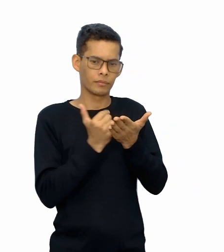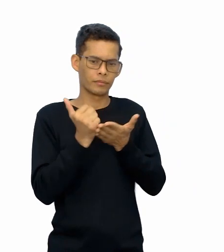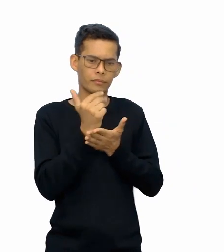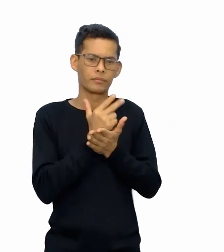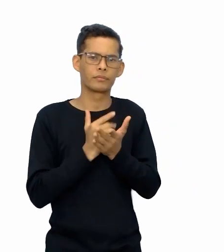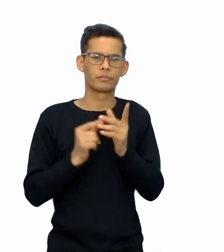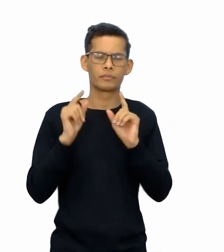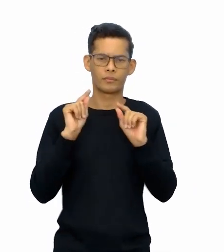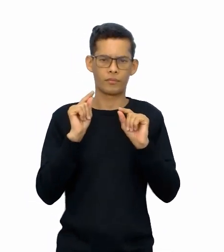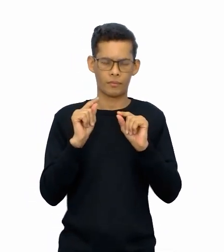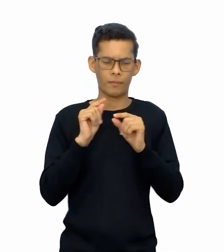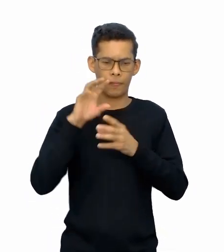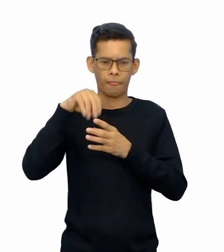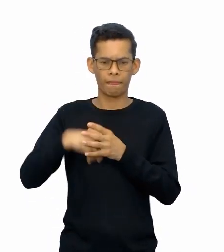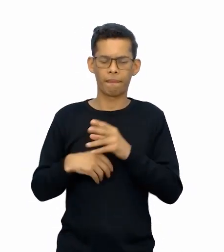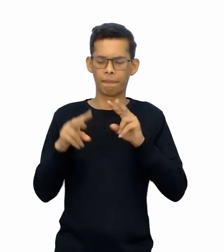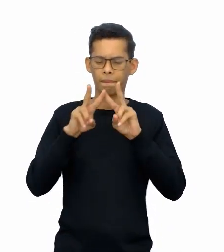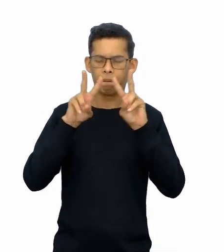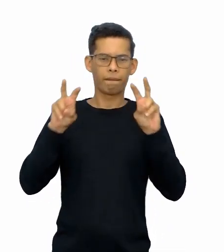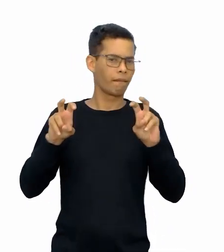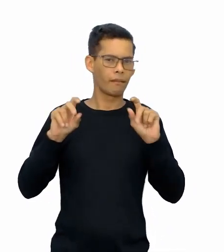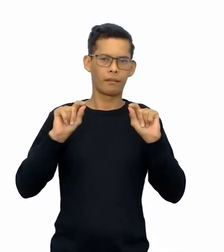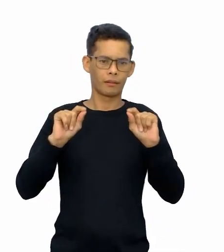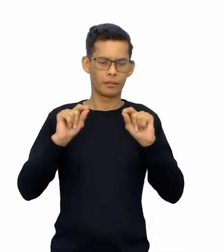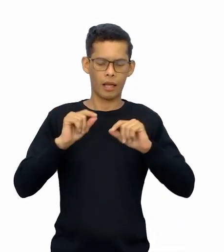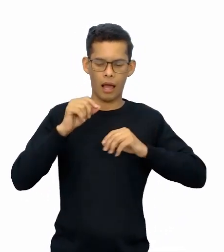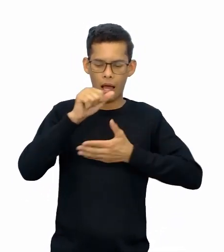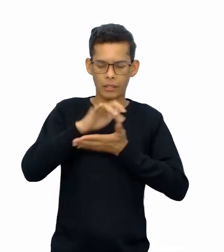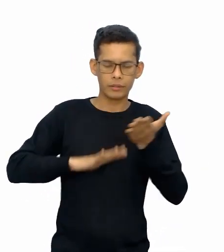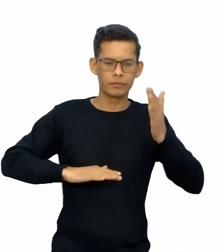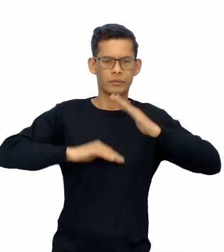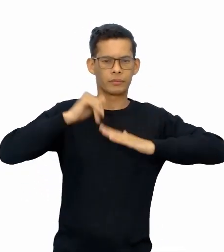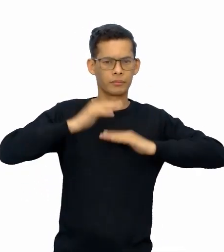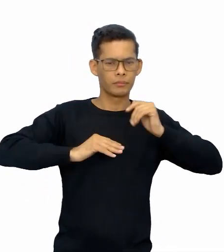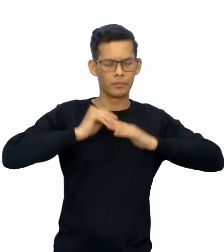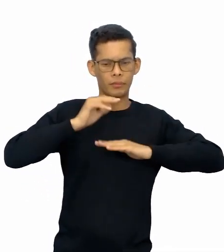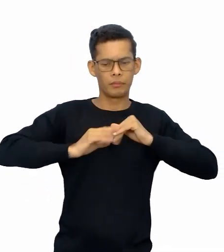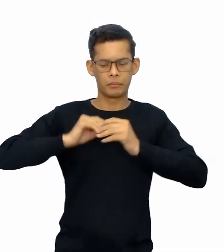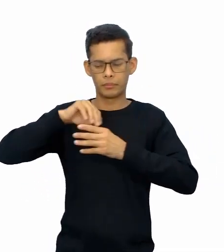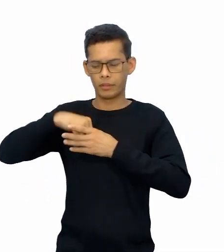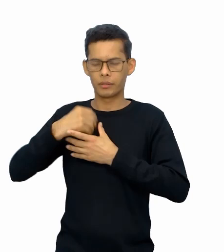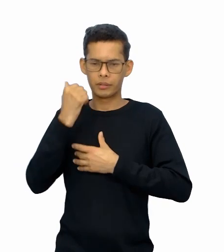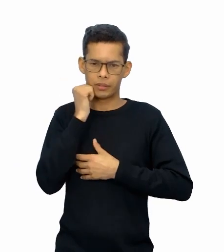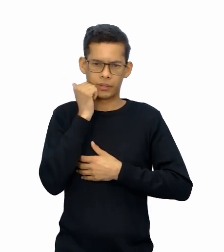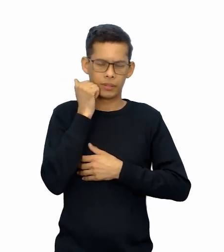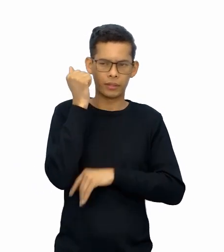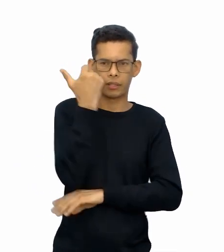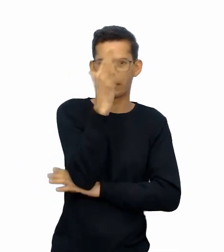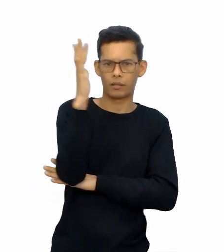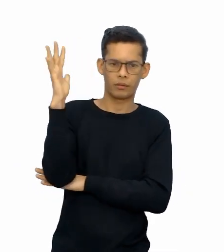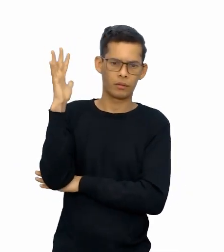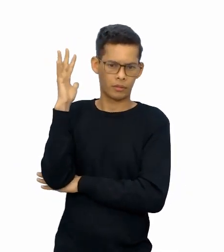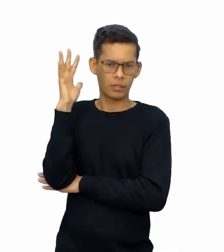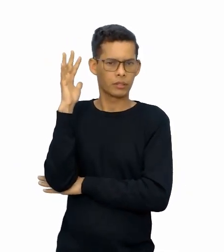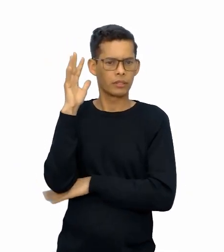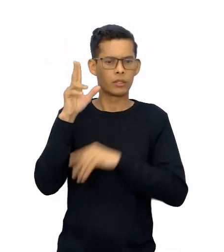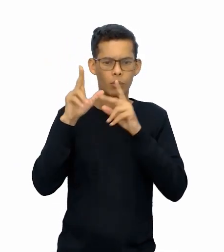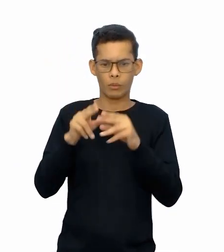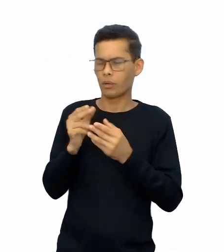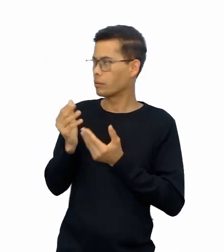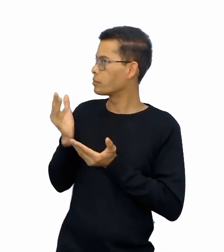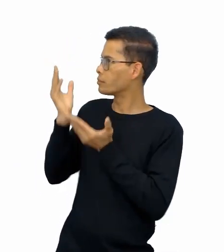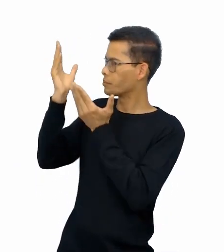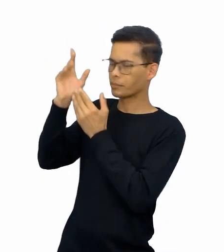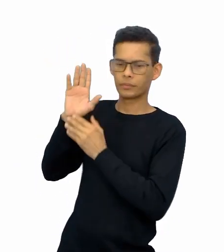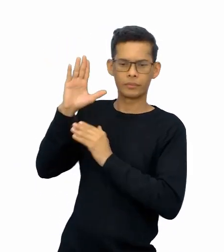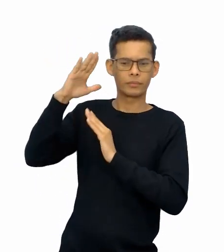o estudo da temática atividades práticas em ciências da natureza. Como também pode ser observado na imagem, lá no